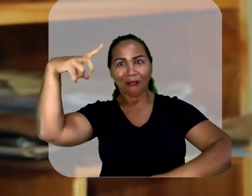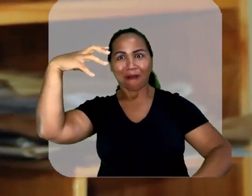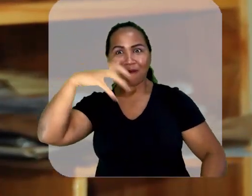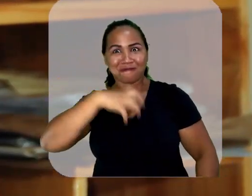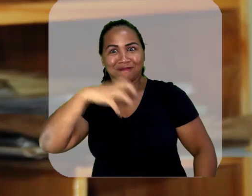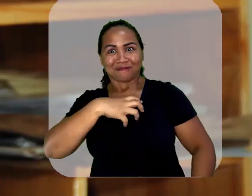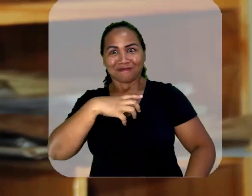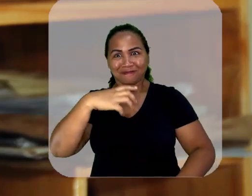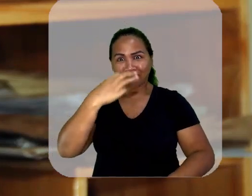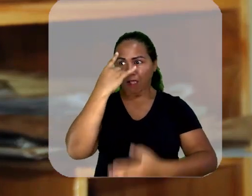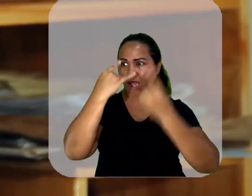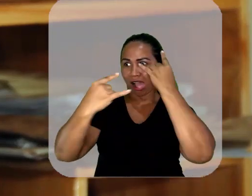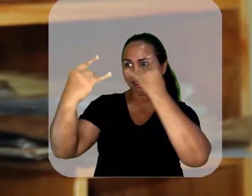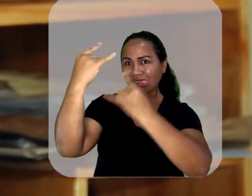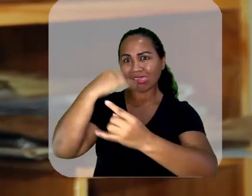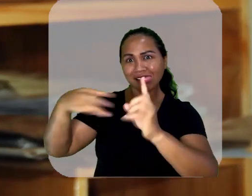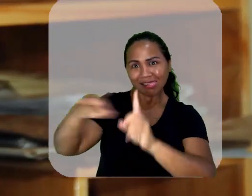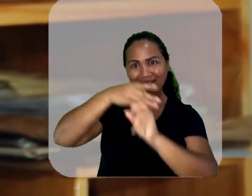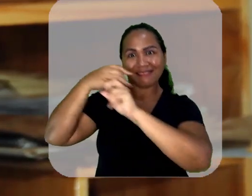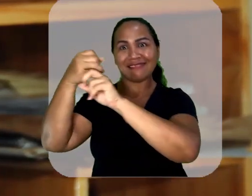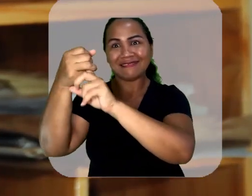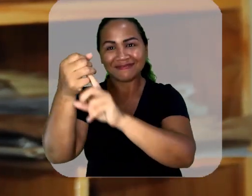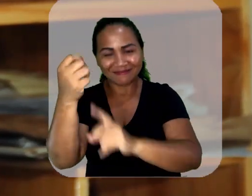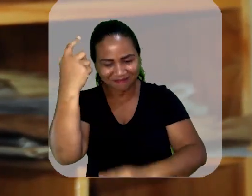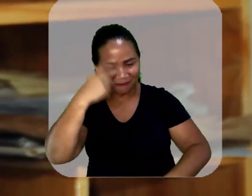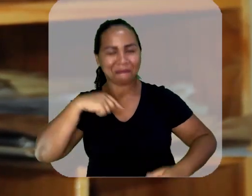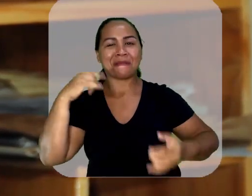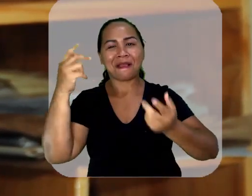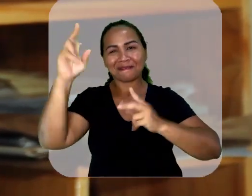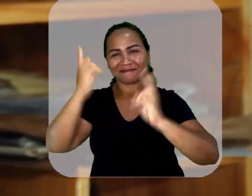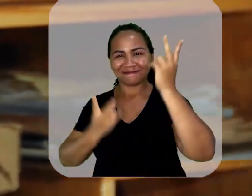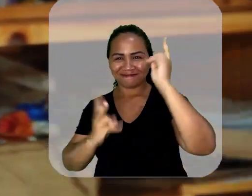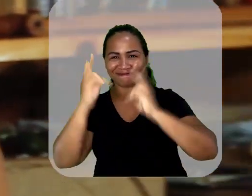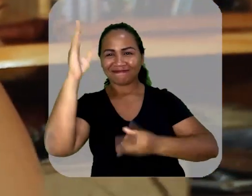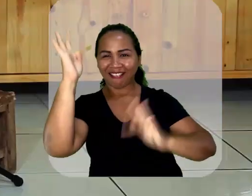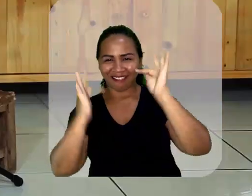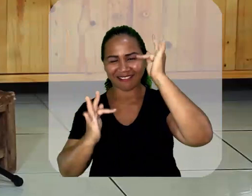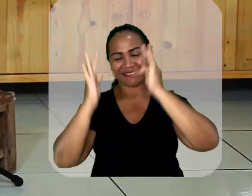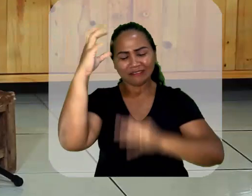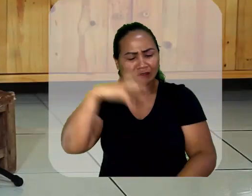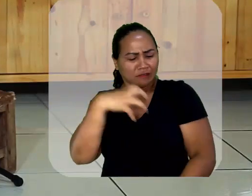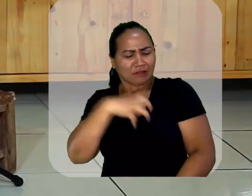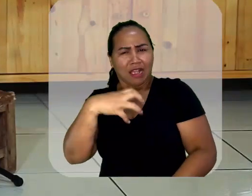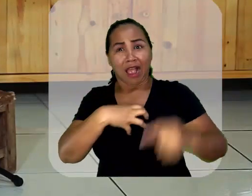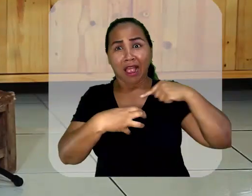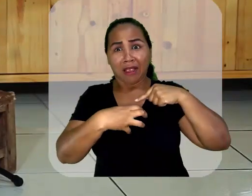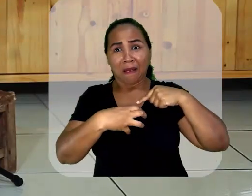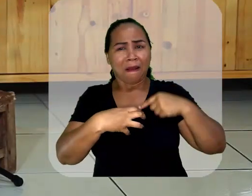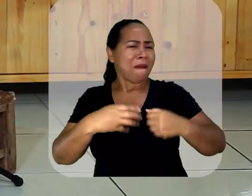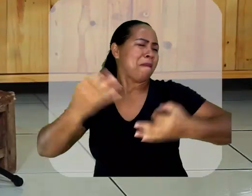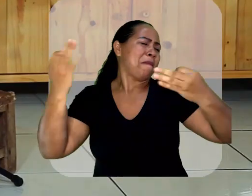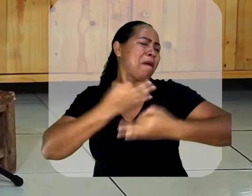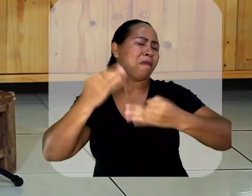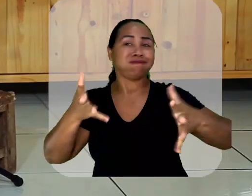e magia que faz o meu carnaval. Bahia, bela e quente, que tira o sossego da